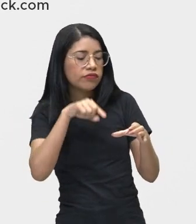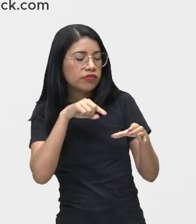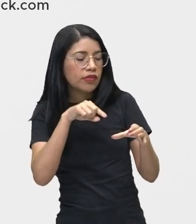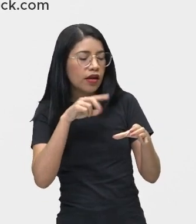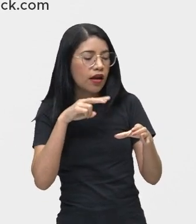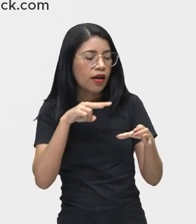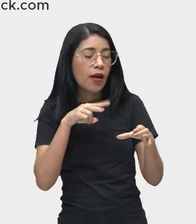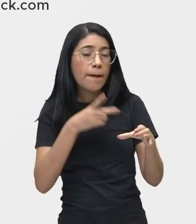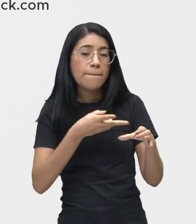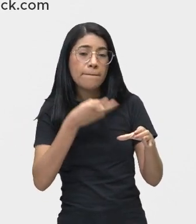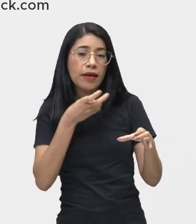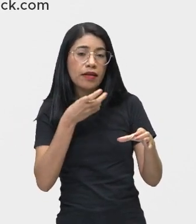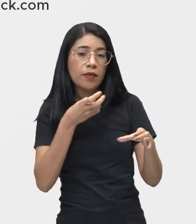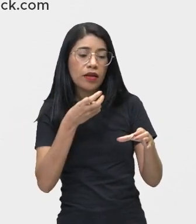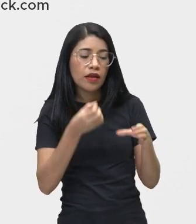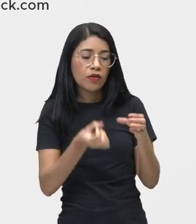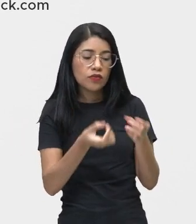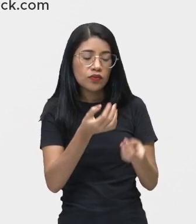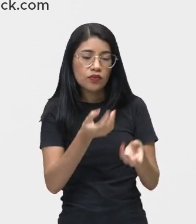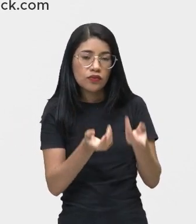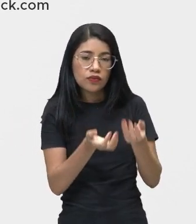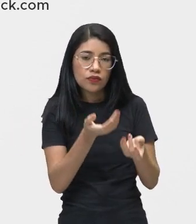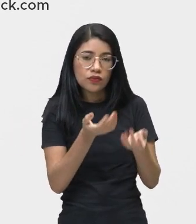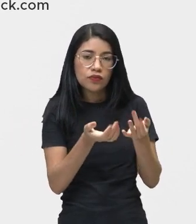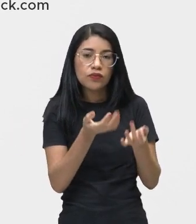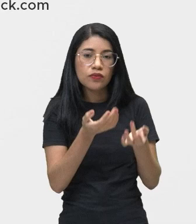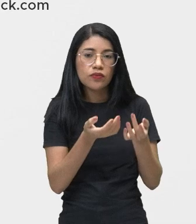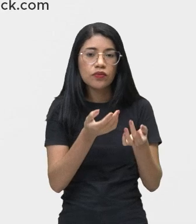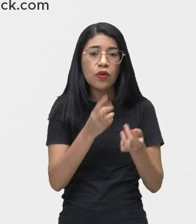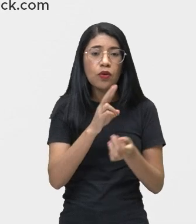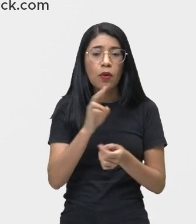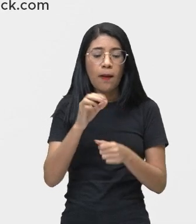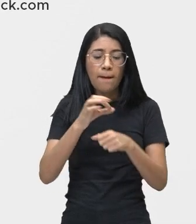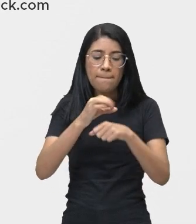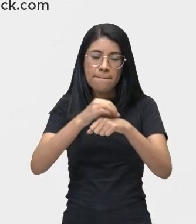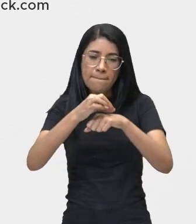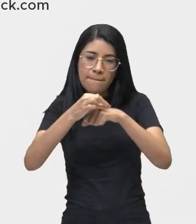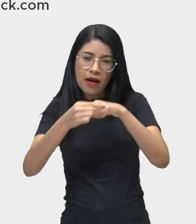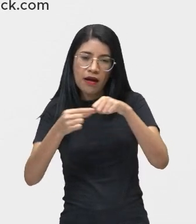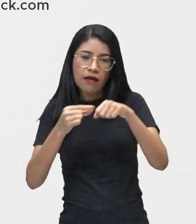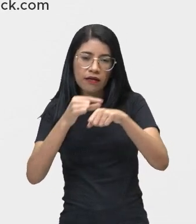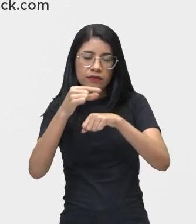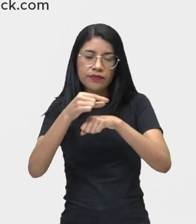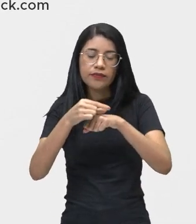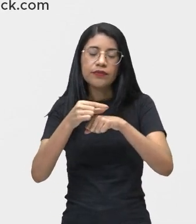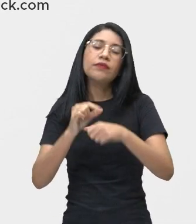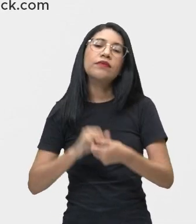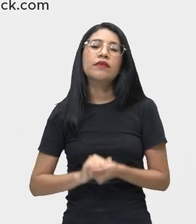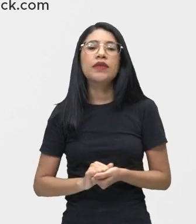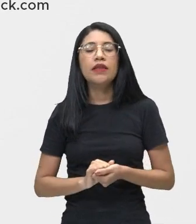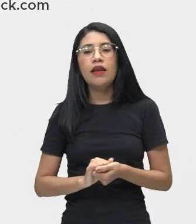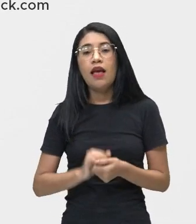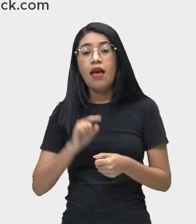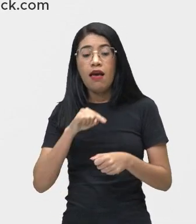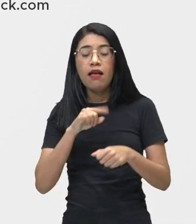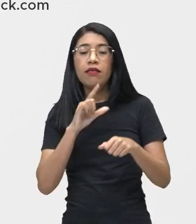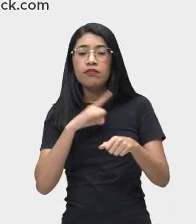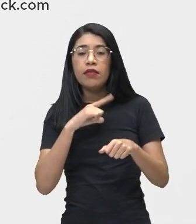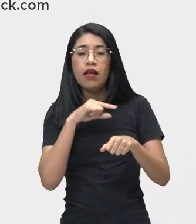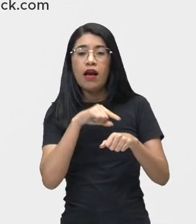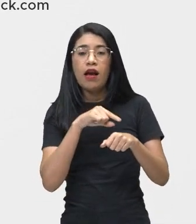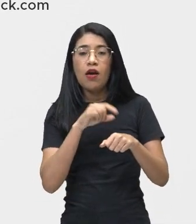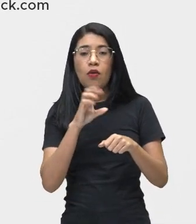Aí você vê umas bolinhas ali, umas bolinhas que são chamadas de partículas. Claro que elas aparecem ali chamadas